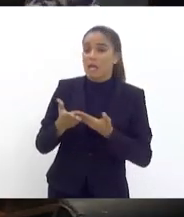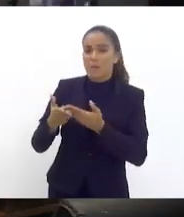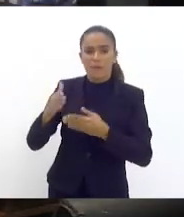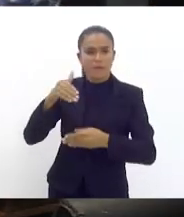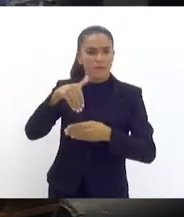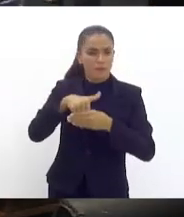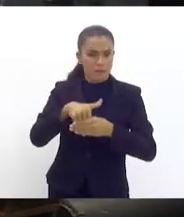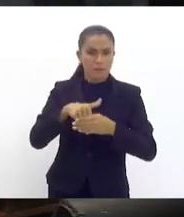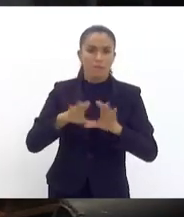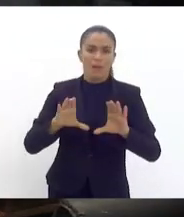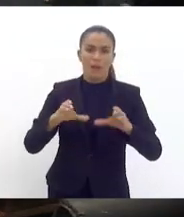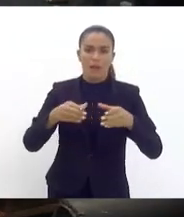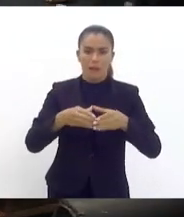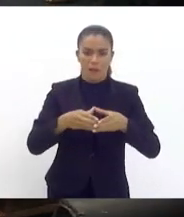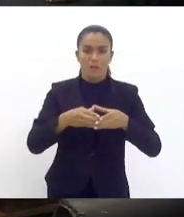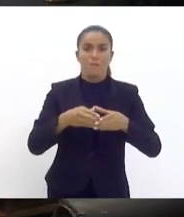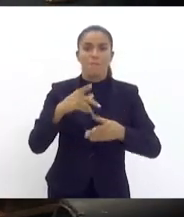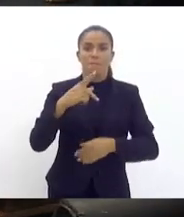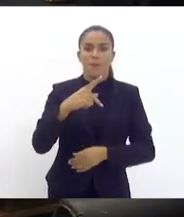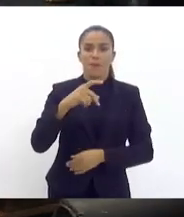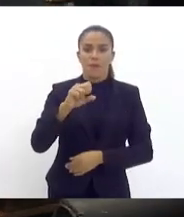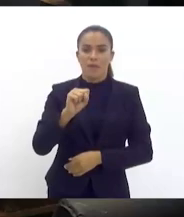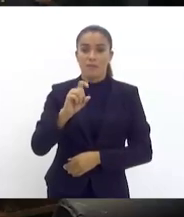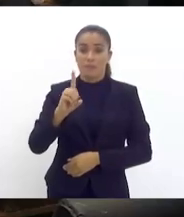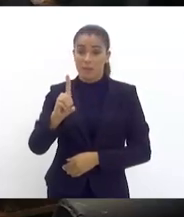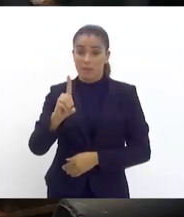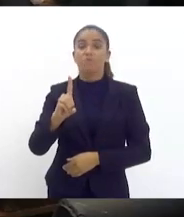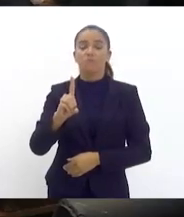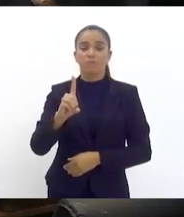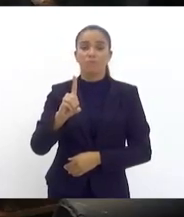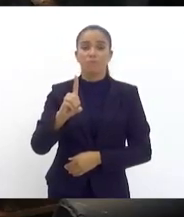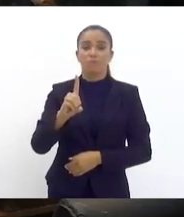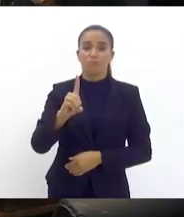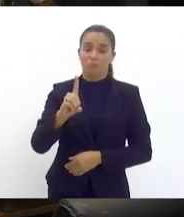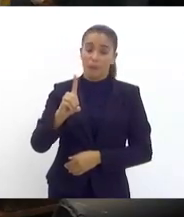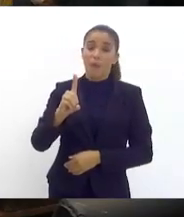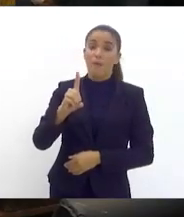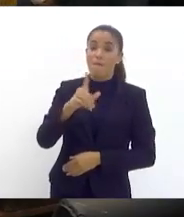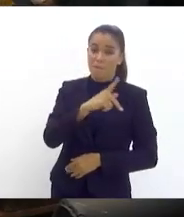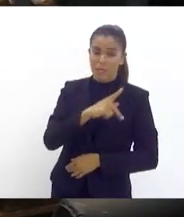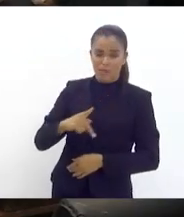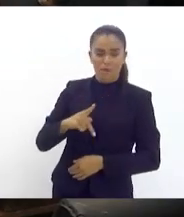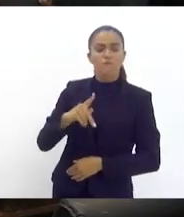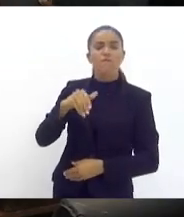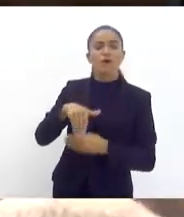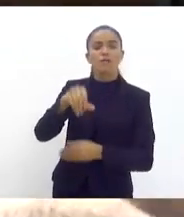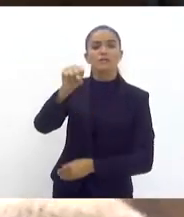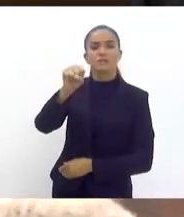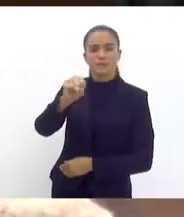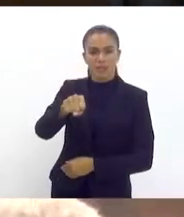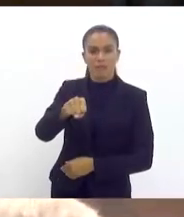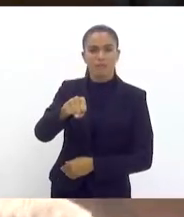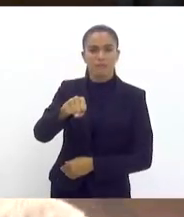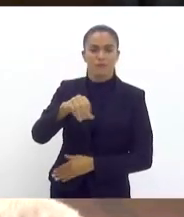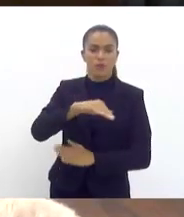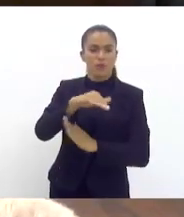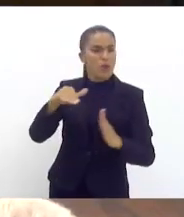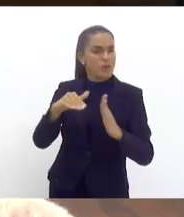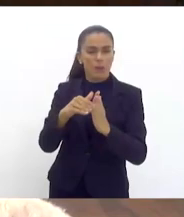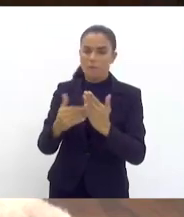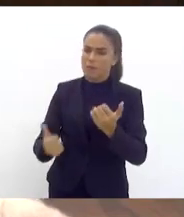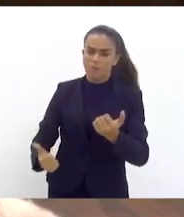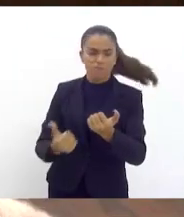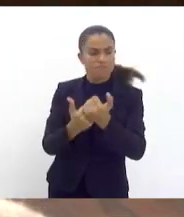encaminhar a votação pela bancada do PSD. O PSD, senhor presidente, vota sim, totalmente